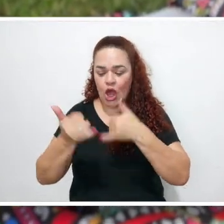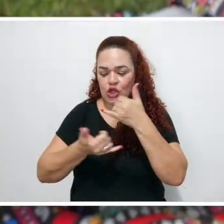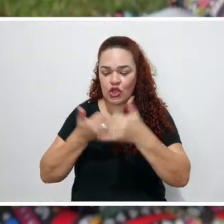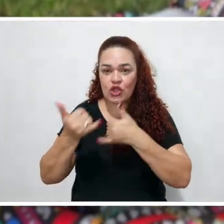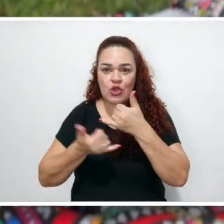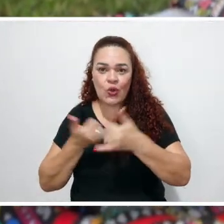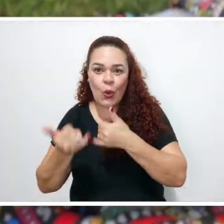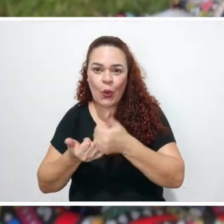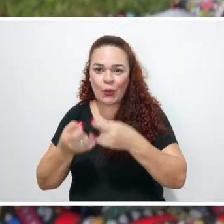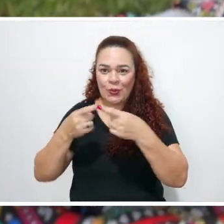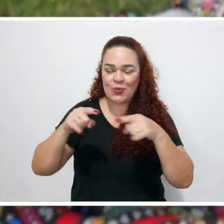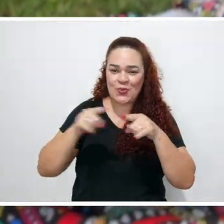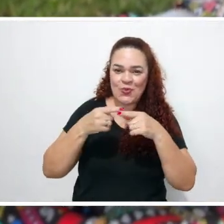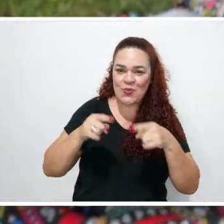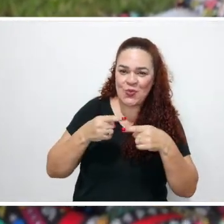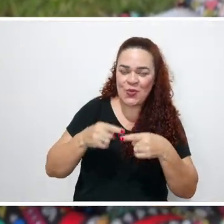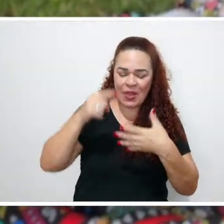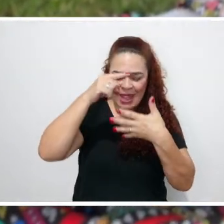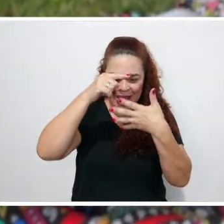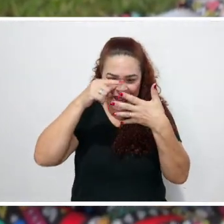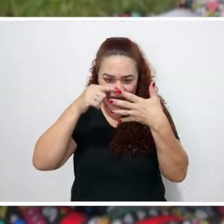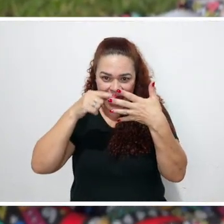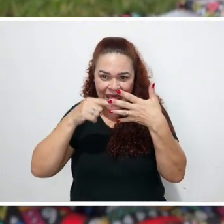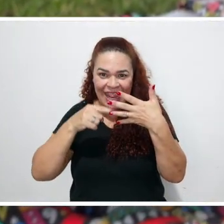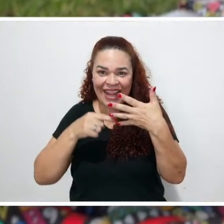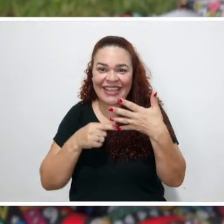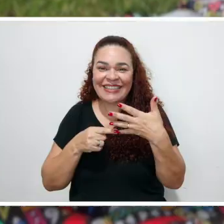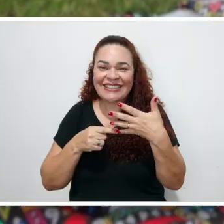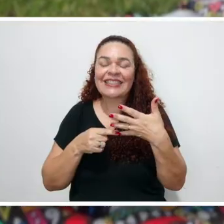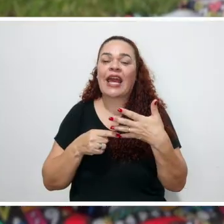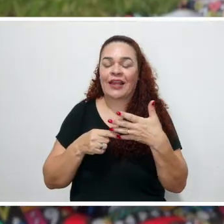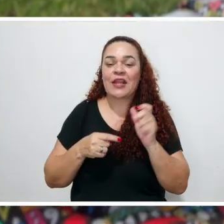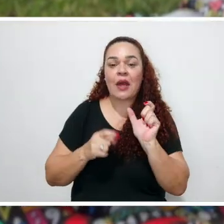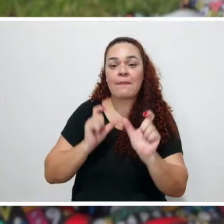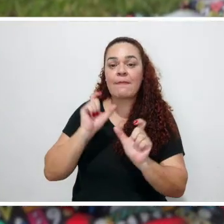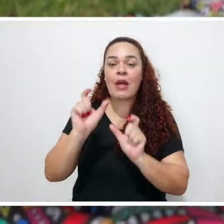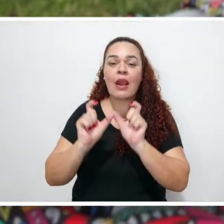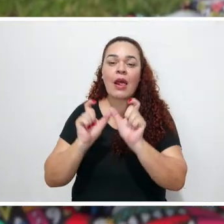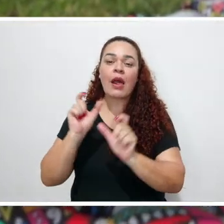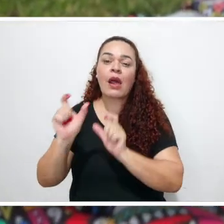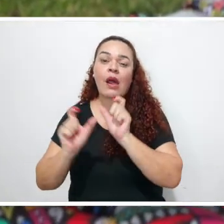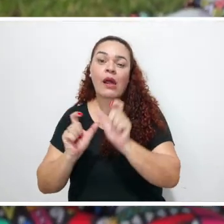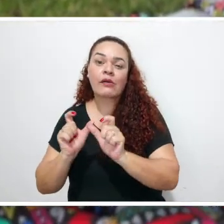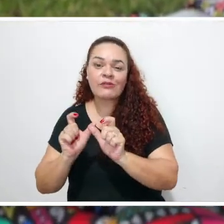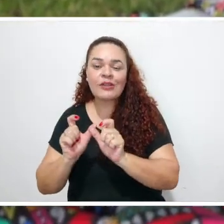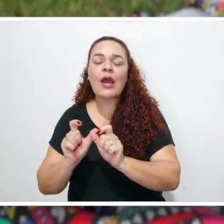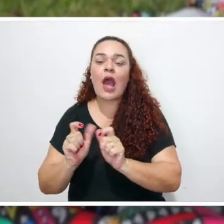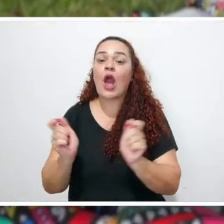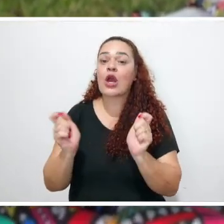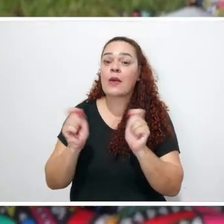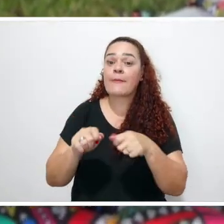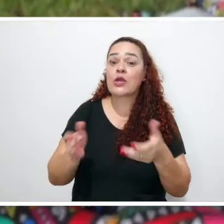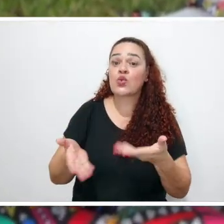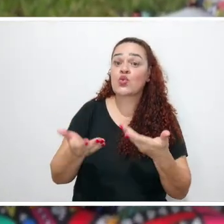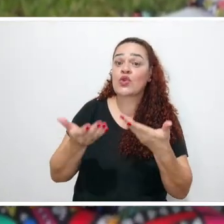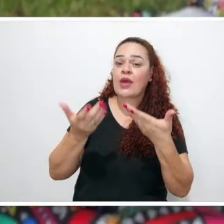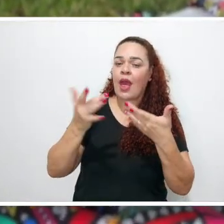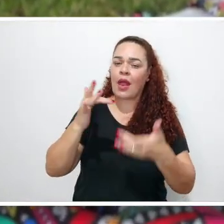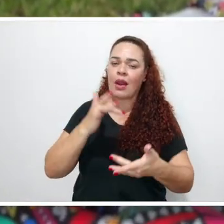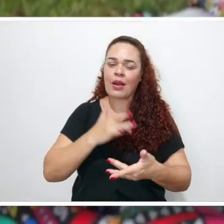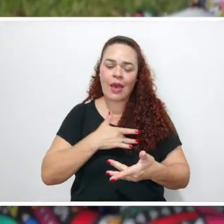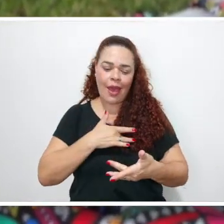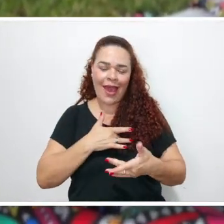e muitas outras coisas. Até livros tivemos por aqui. Cada palavra no Colaí tinha o poder de unir pessoas e de tocar